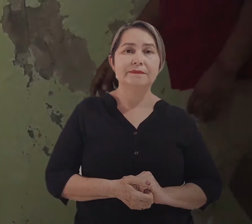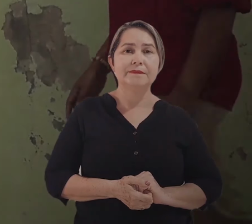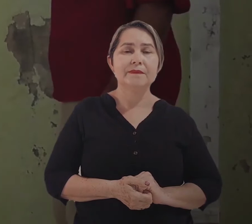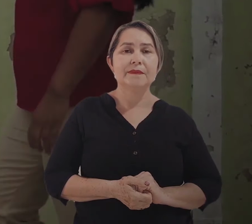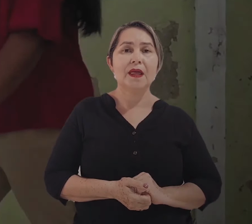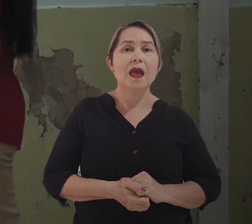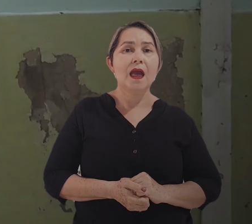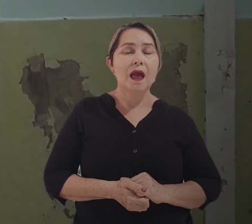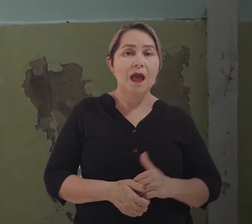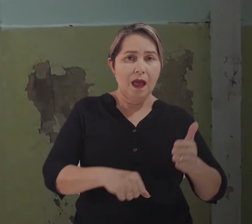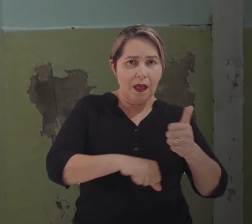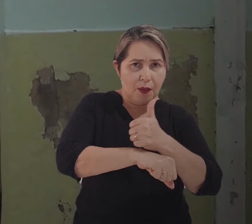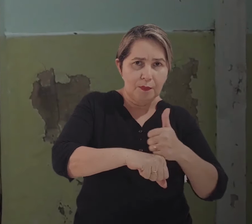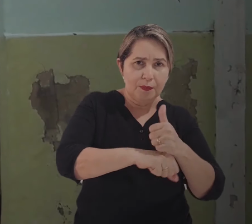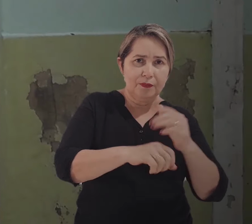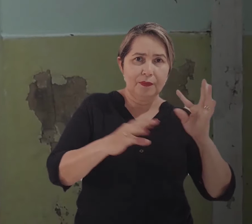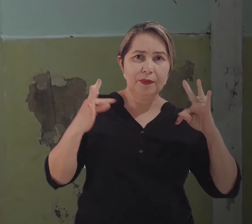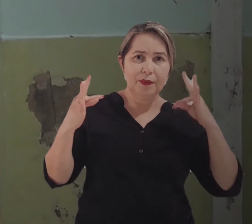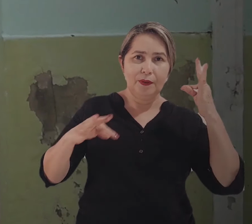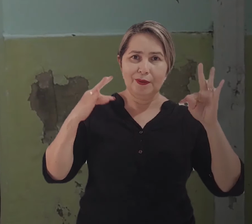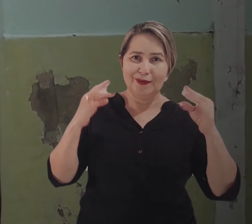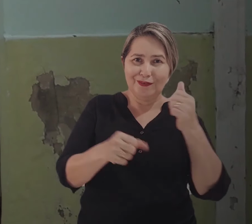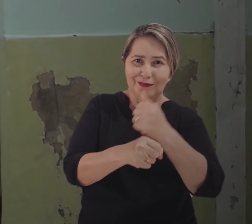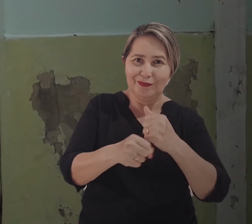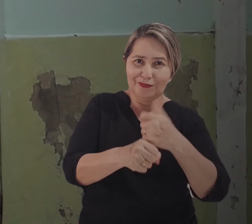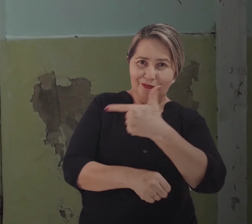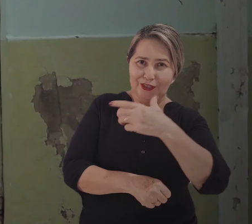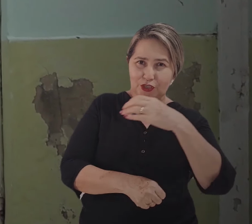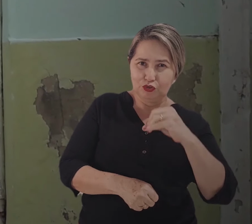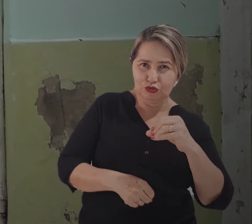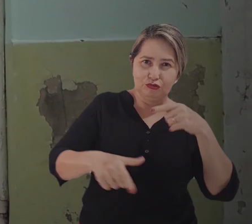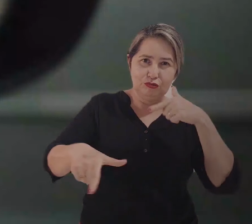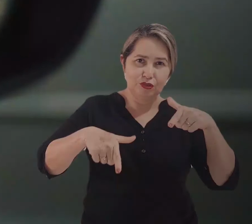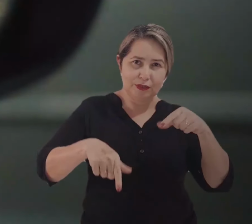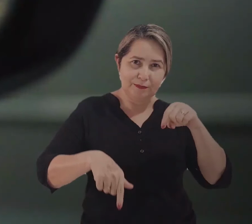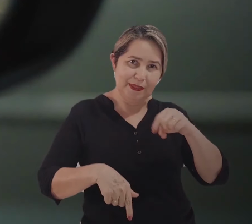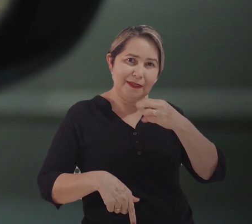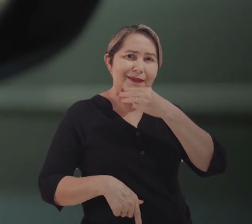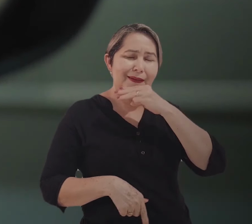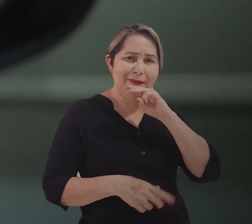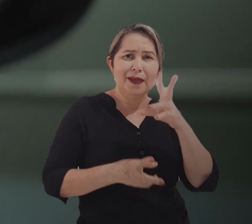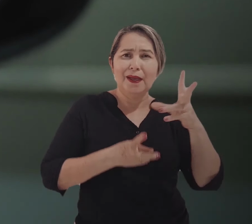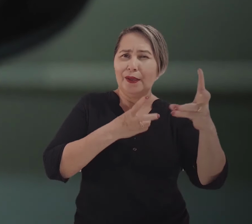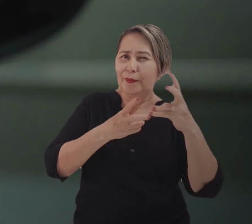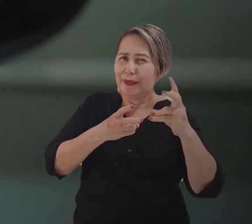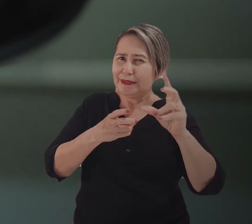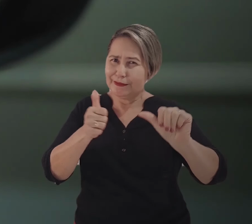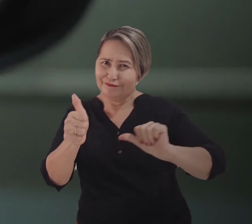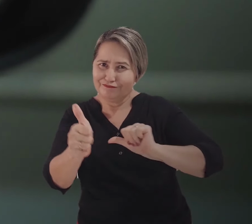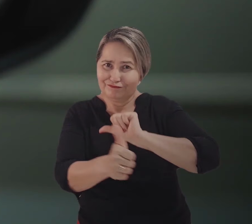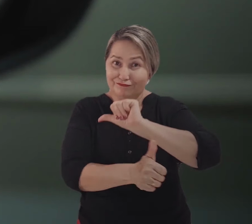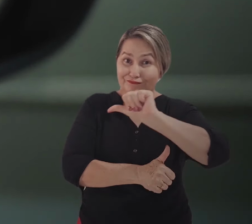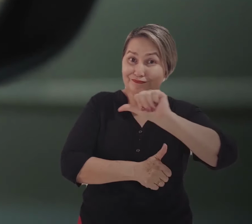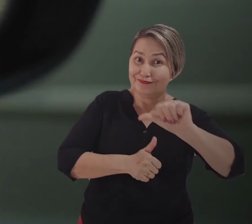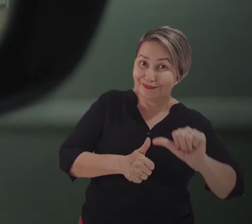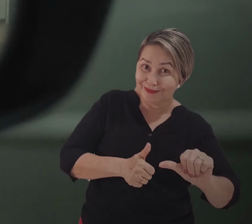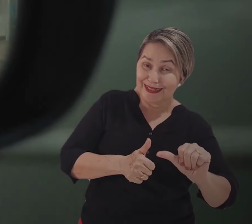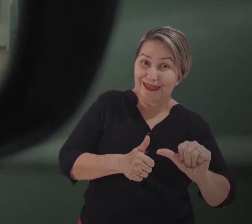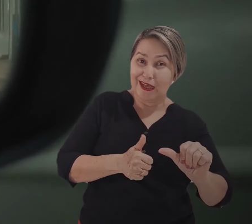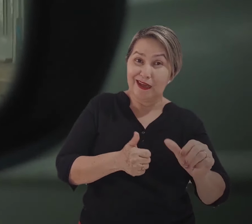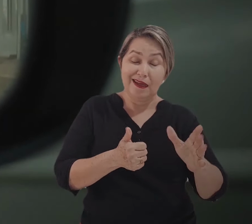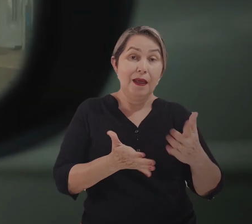Turismóloga há mais de 20 anos aqui atuando aqui em Marabá, o que é que eu percebo nessa transição? É que a gente começa